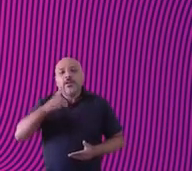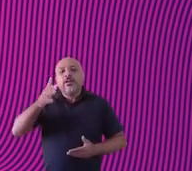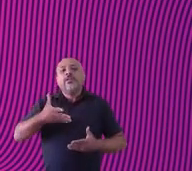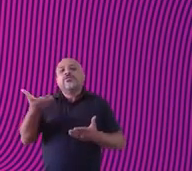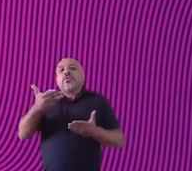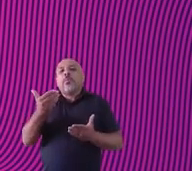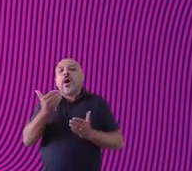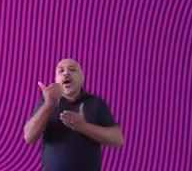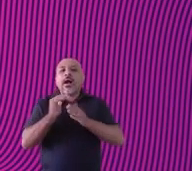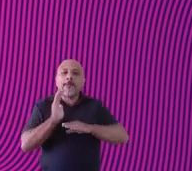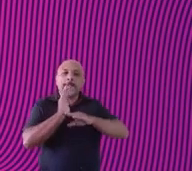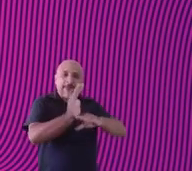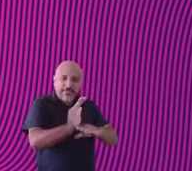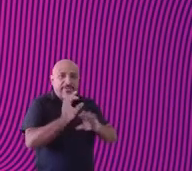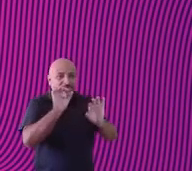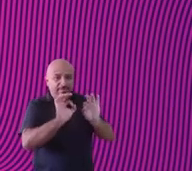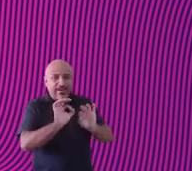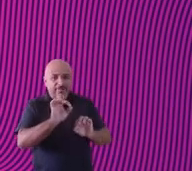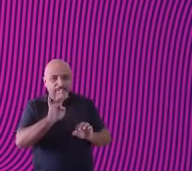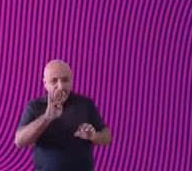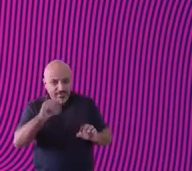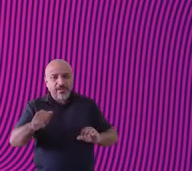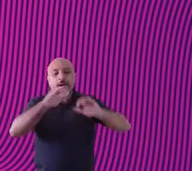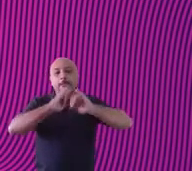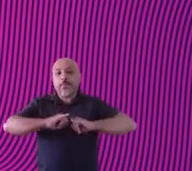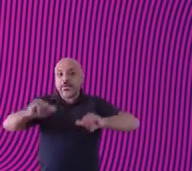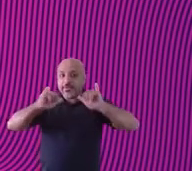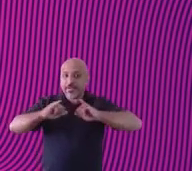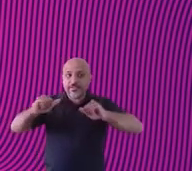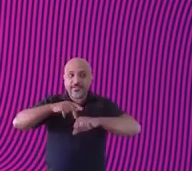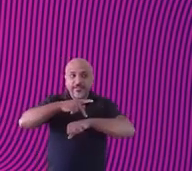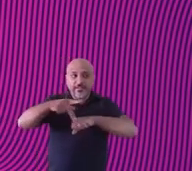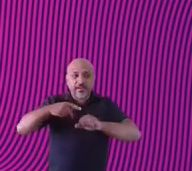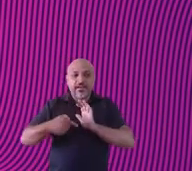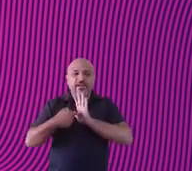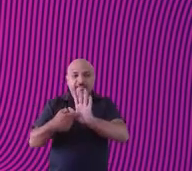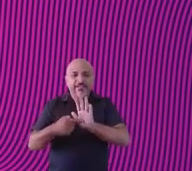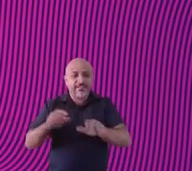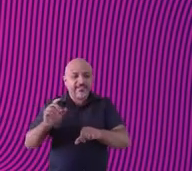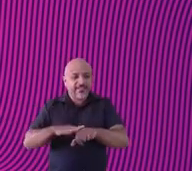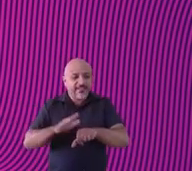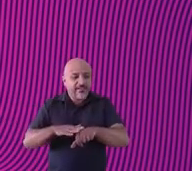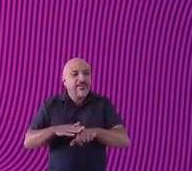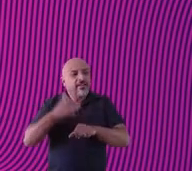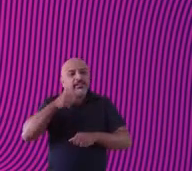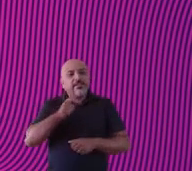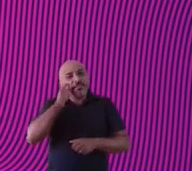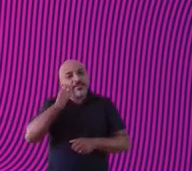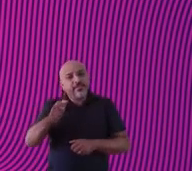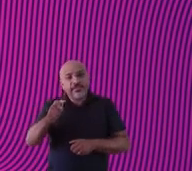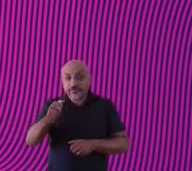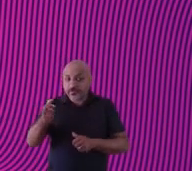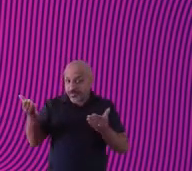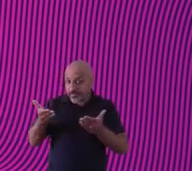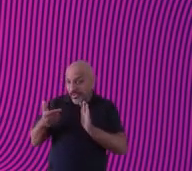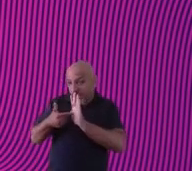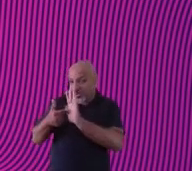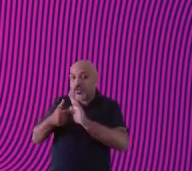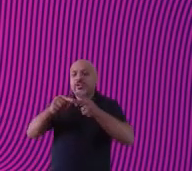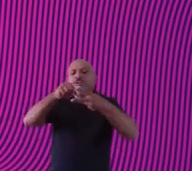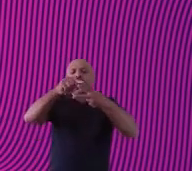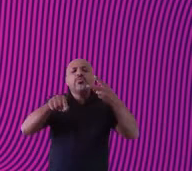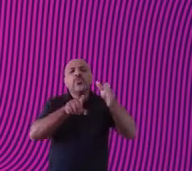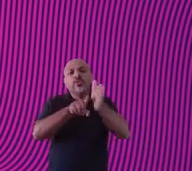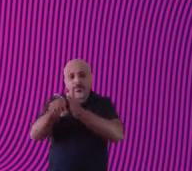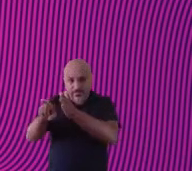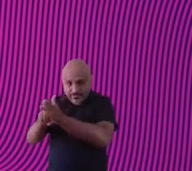eu nada a ou da tomada nada publicação do Isso aí foi tá bem recente eu diria site passar agora para vocês duas perguntas